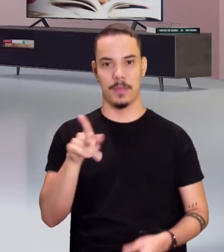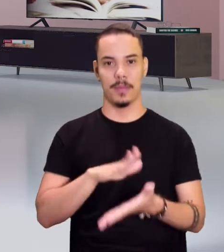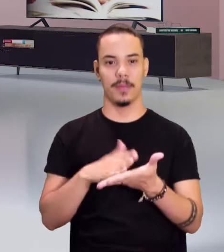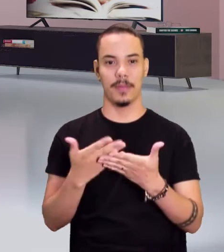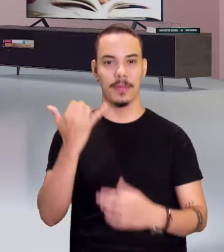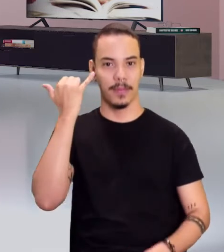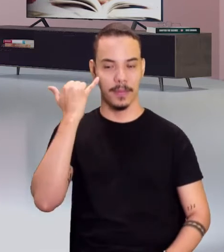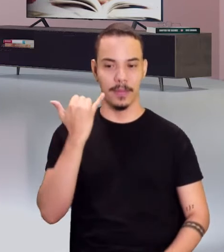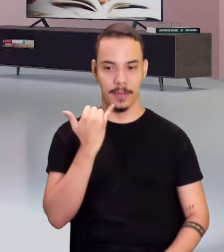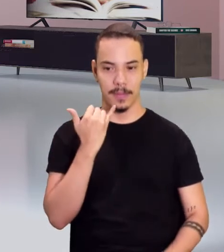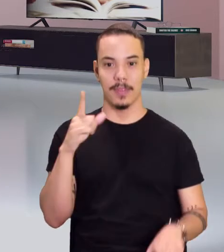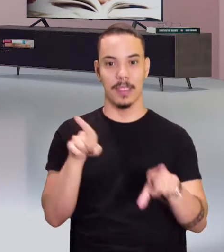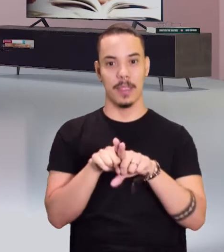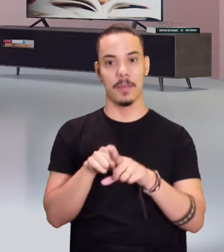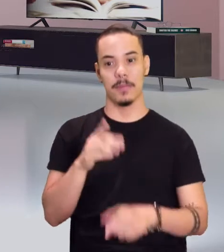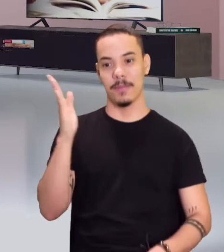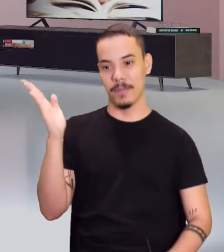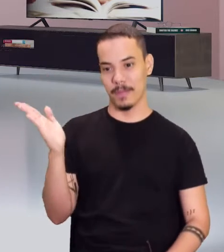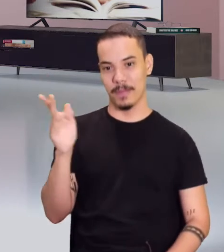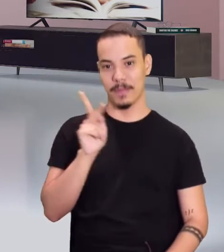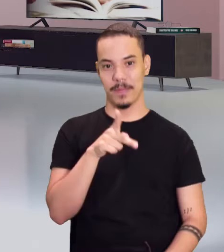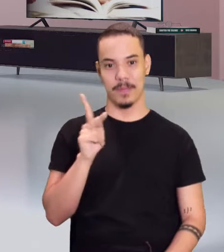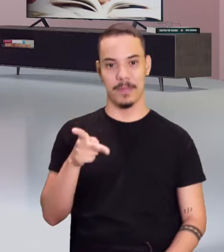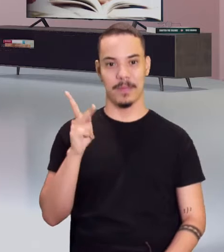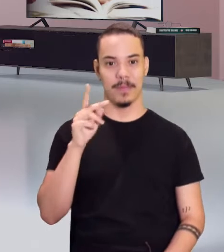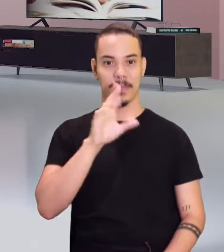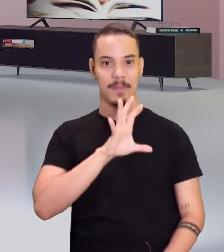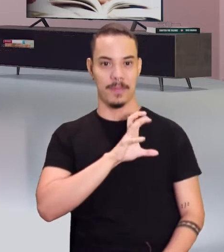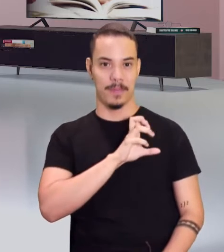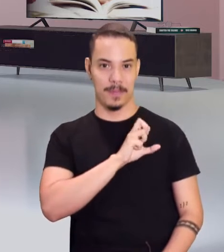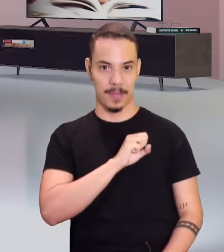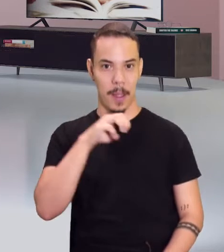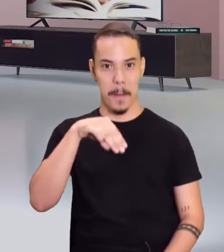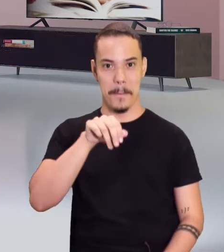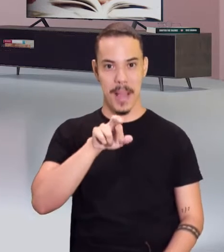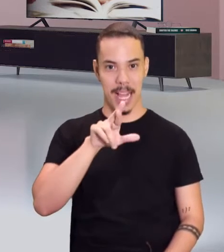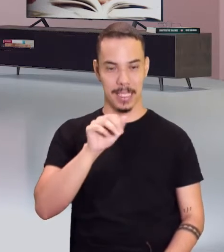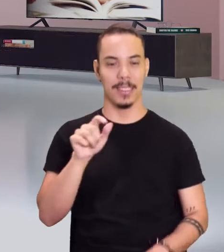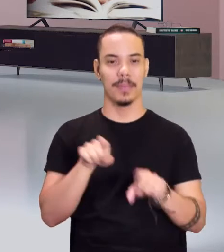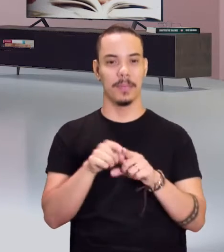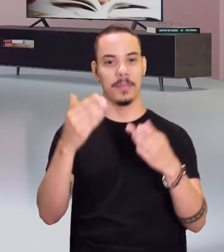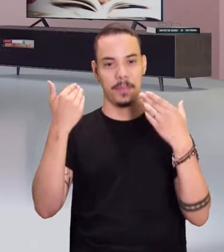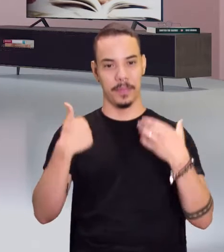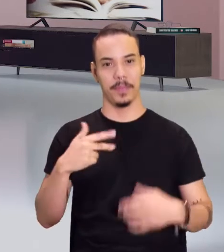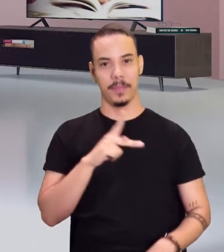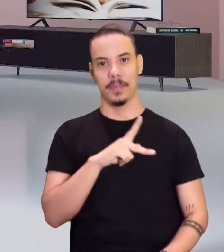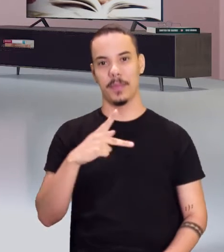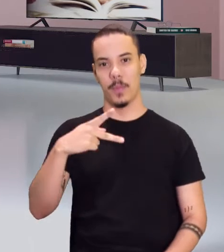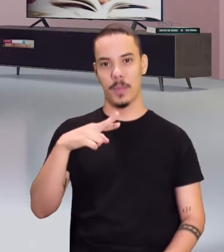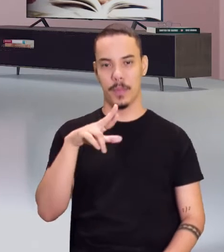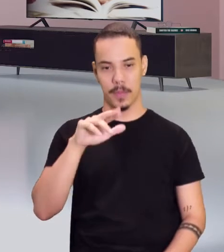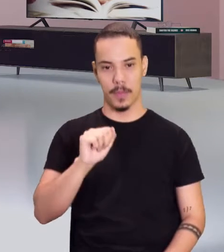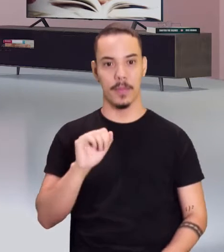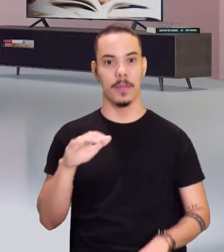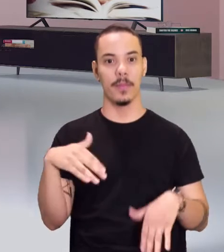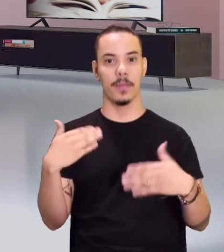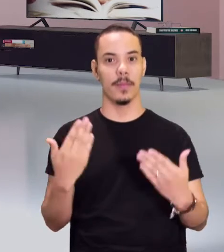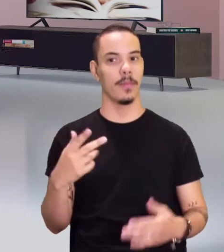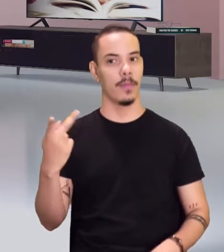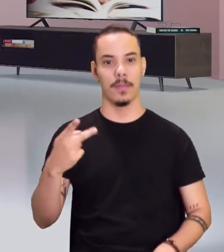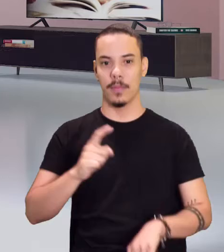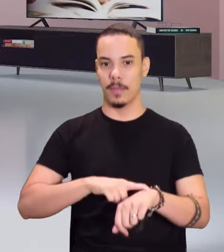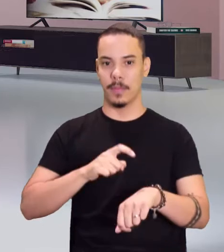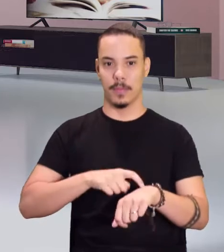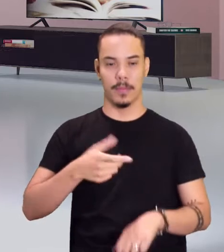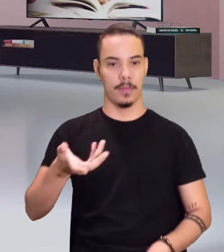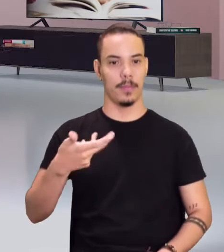intérprete, também aqui a nossa professora Amadinha, professora Márcia, claro, né? E professora Pura. E nós vamos embora porque o tempo, hoje